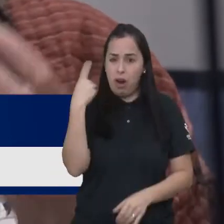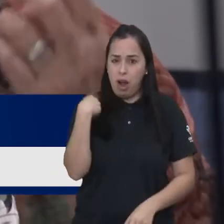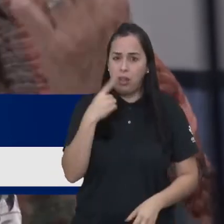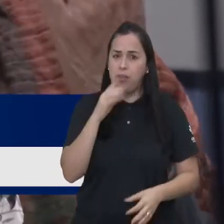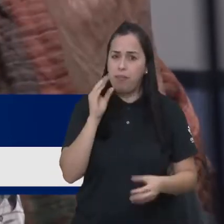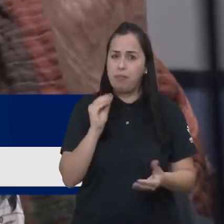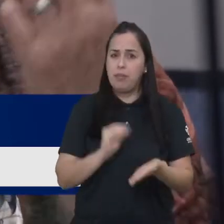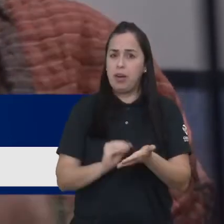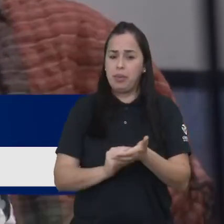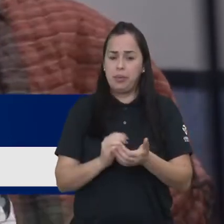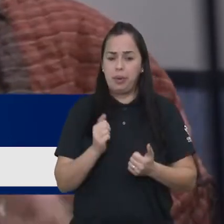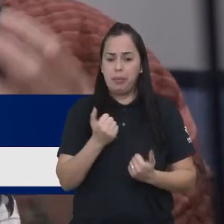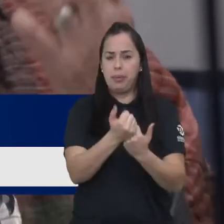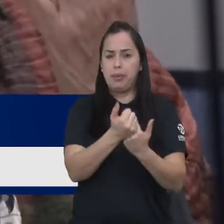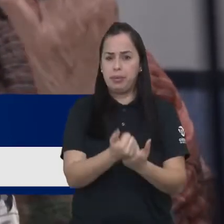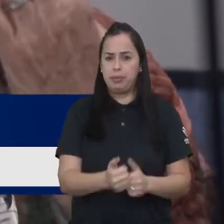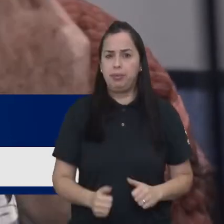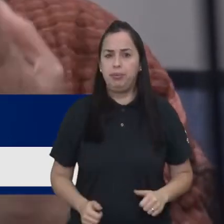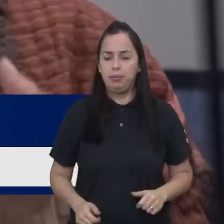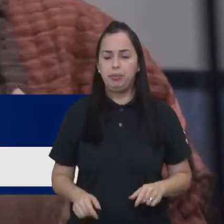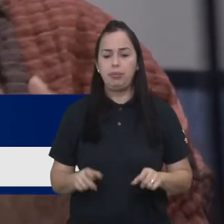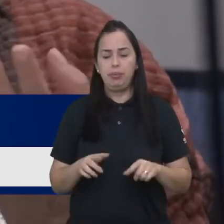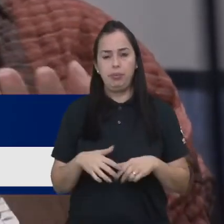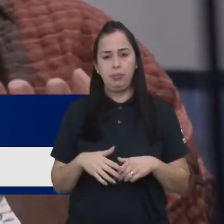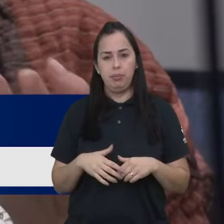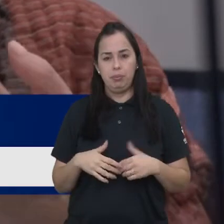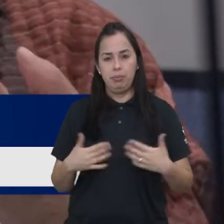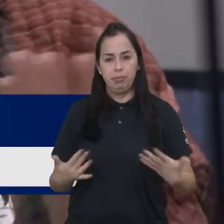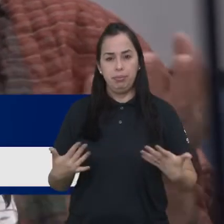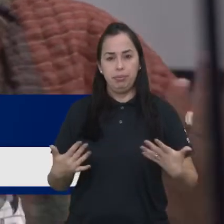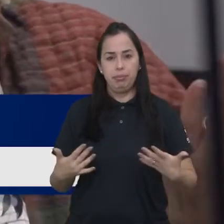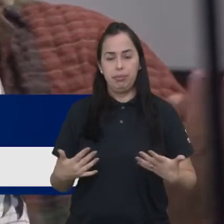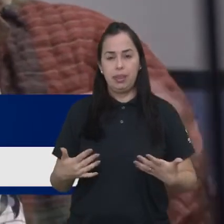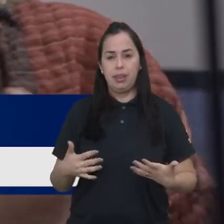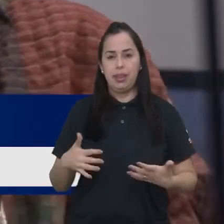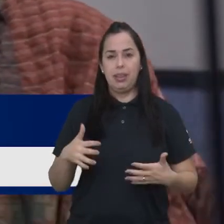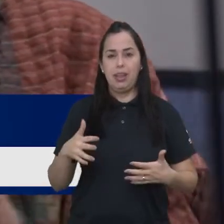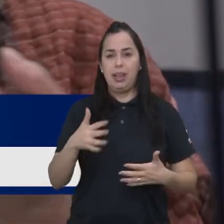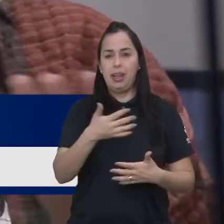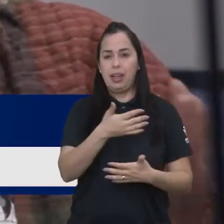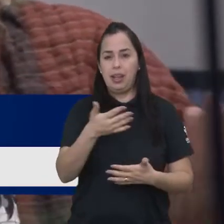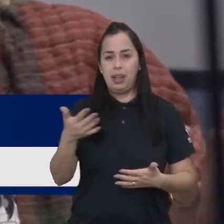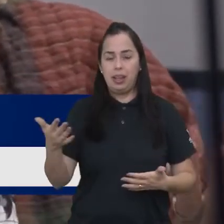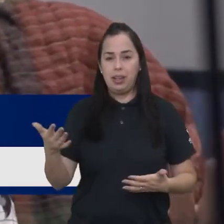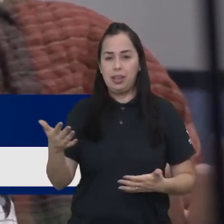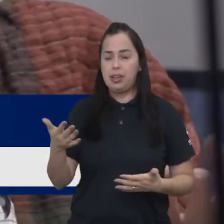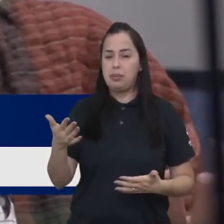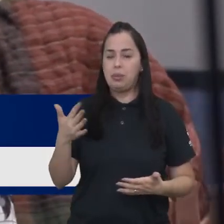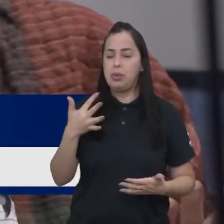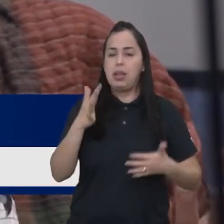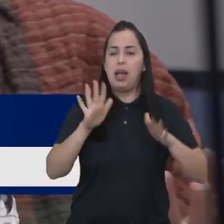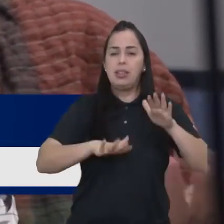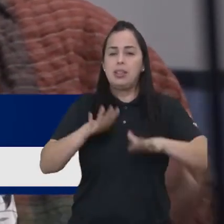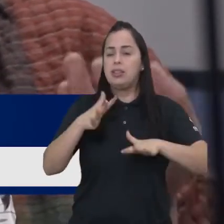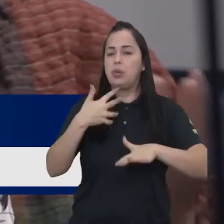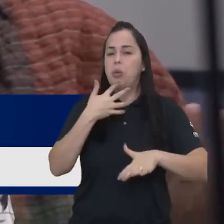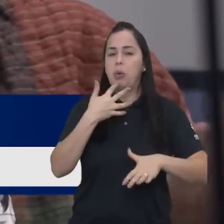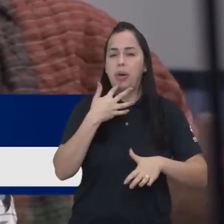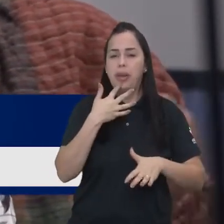advogado ter a disposição, porque todo mundo, todos que conhecem aqui a força que tem uma defensoria,